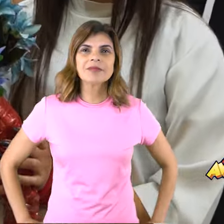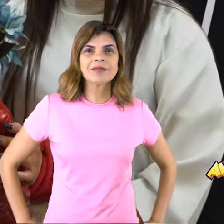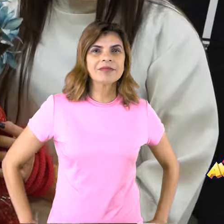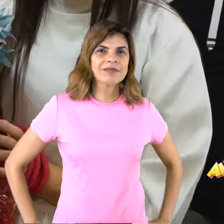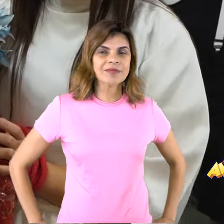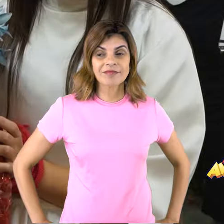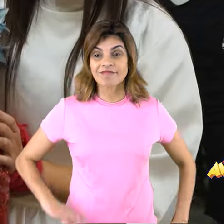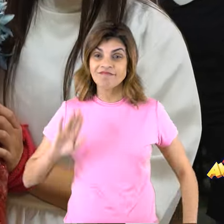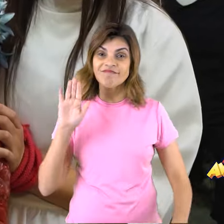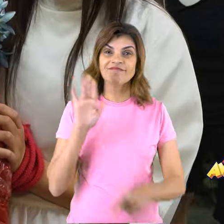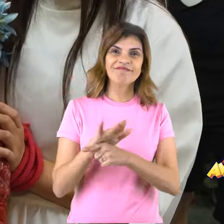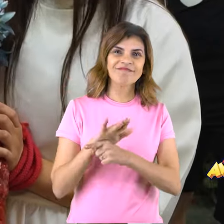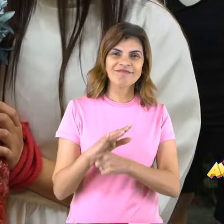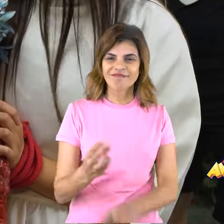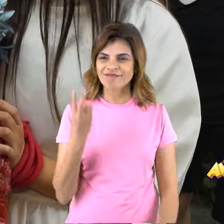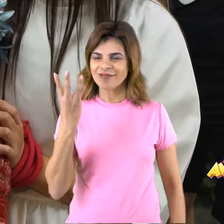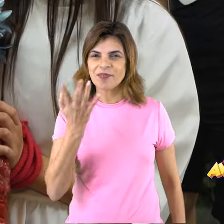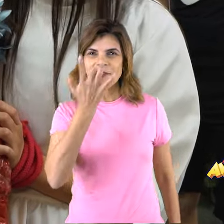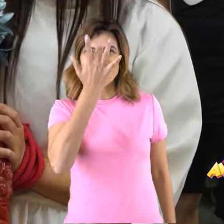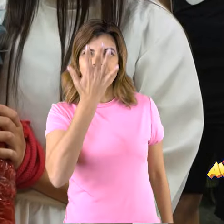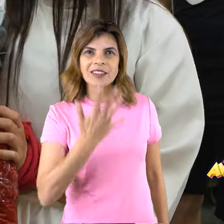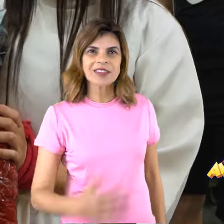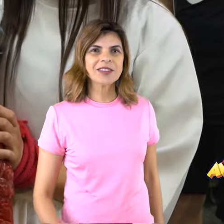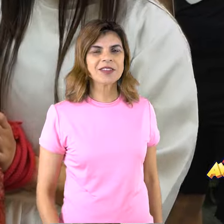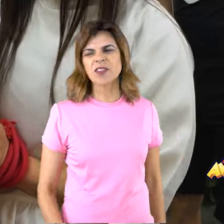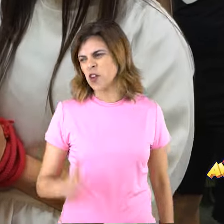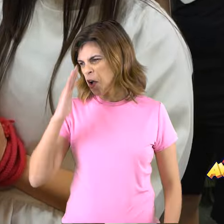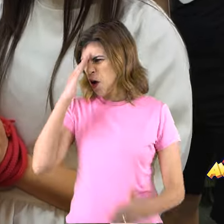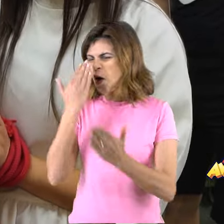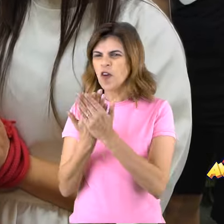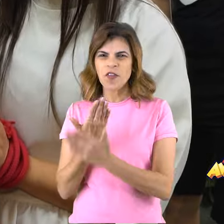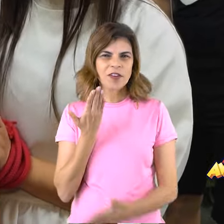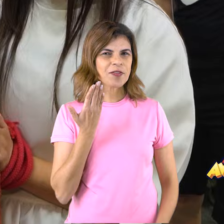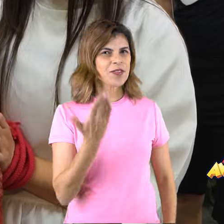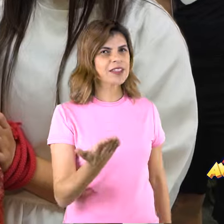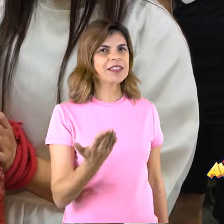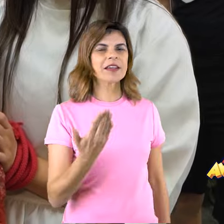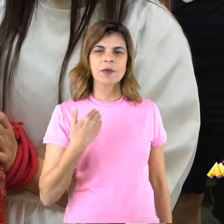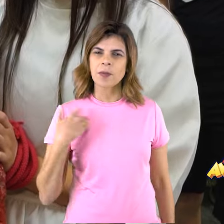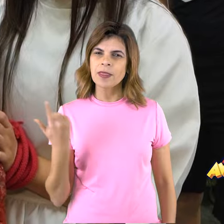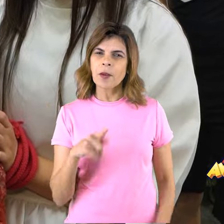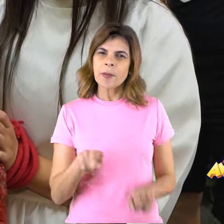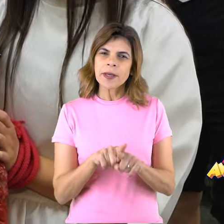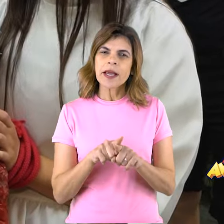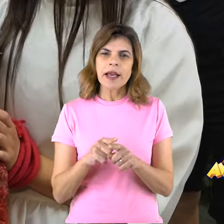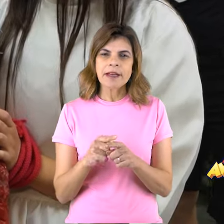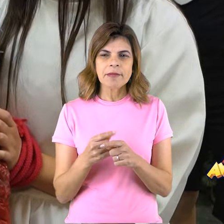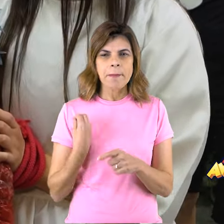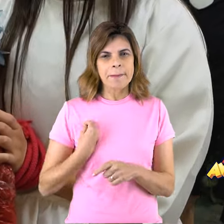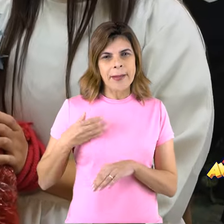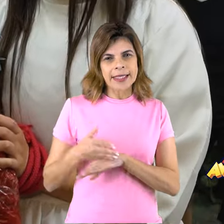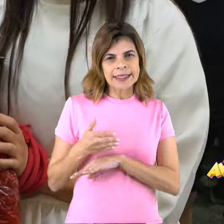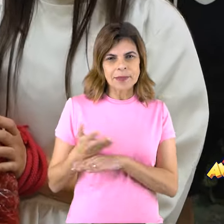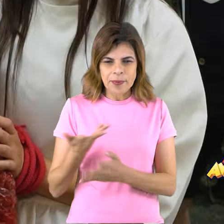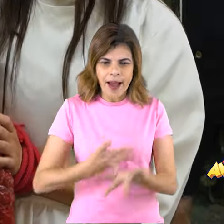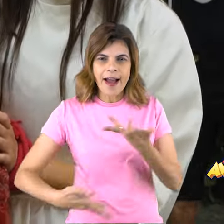Mas com a ajuda é bem mais fácil! A gente confia em você, Léo! Mas deixa a gente participar da brincadeira também!